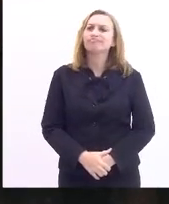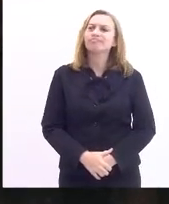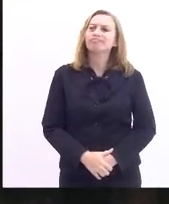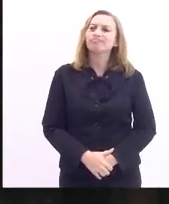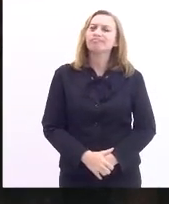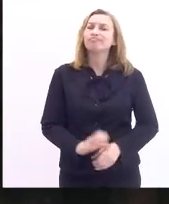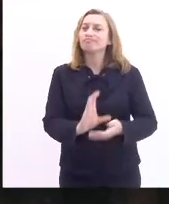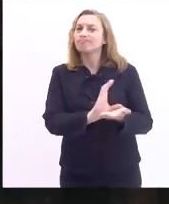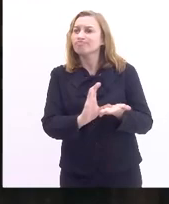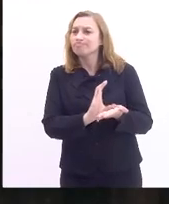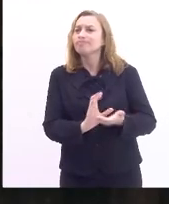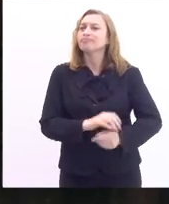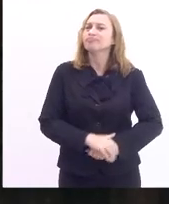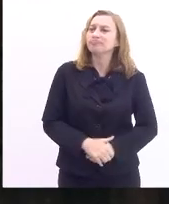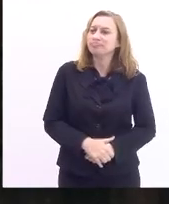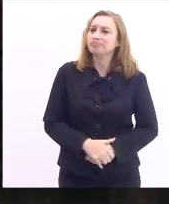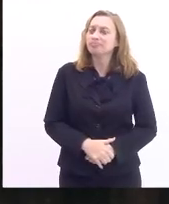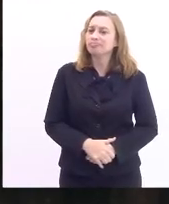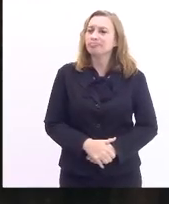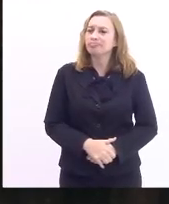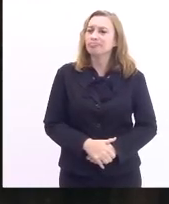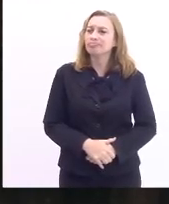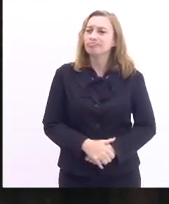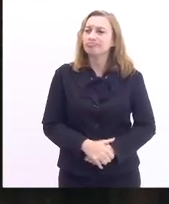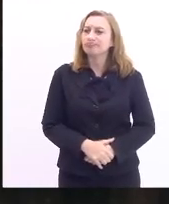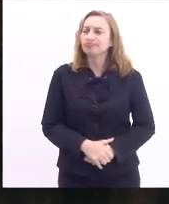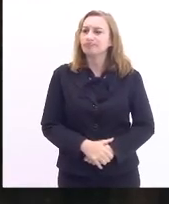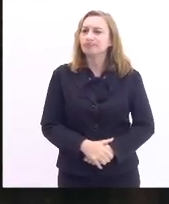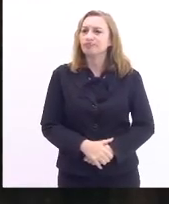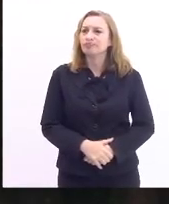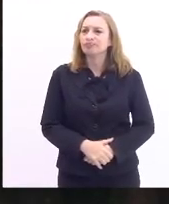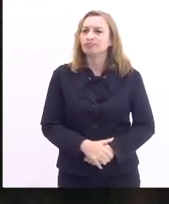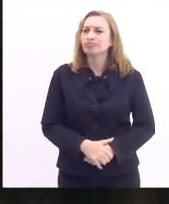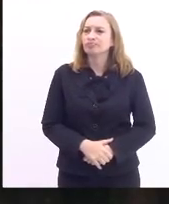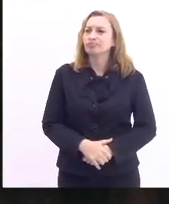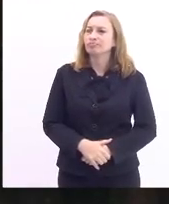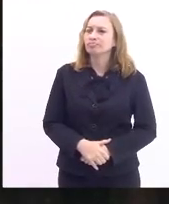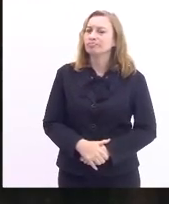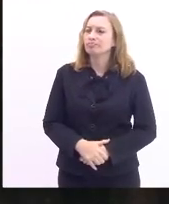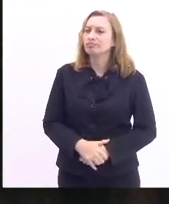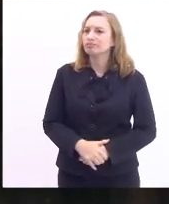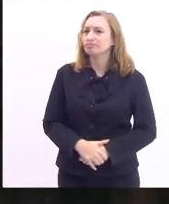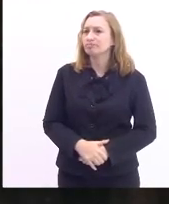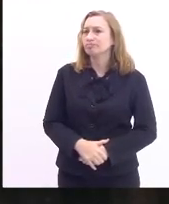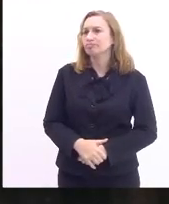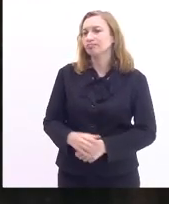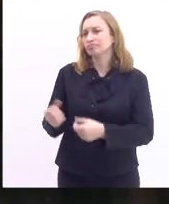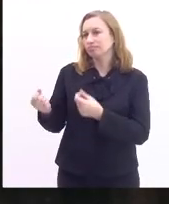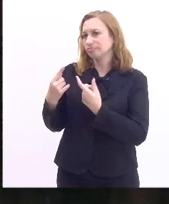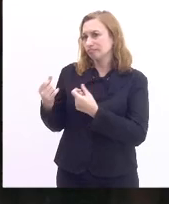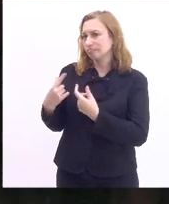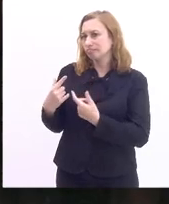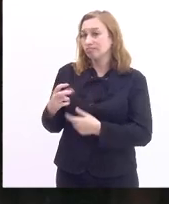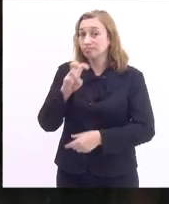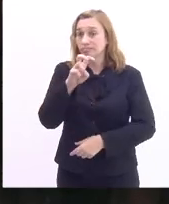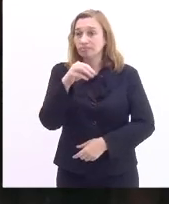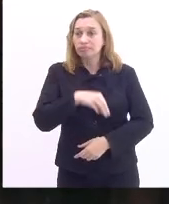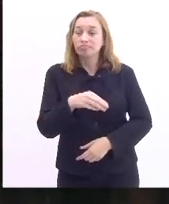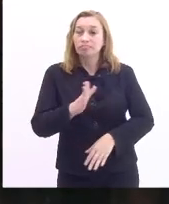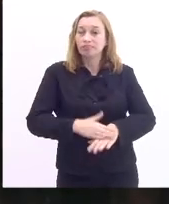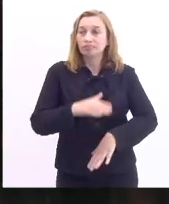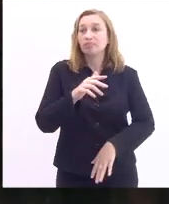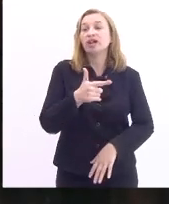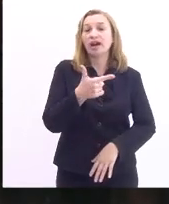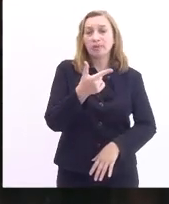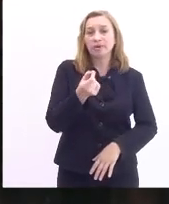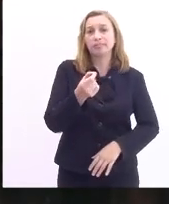no Concelho e eu tomei uma bronca uma bronca justa o que falei para todo mundo falar em 5 minutos eu tô